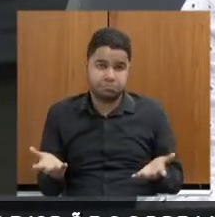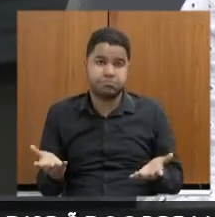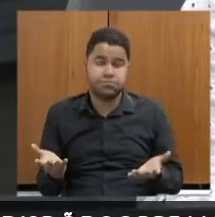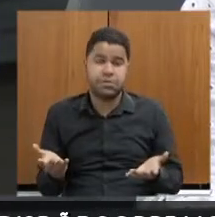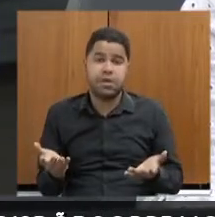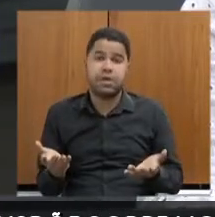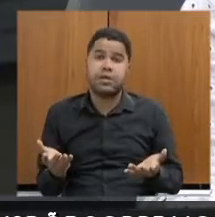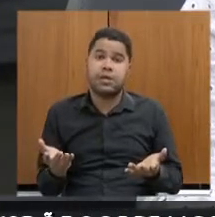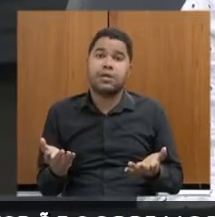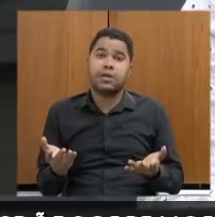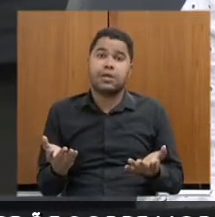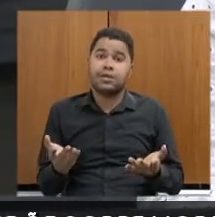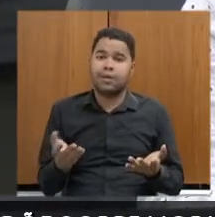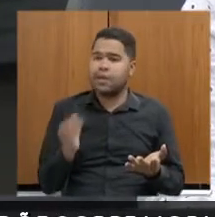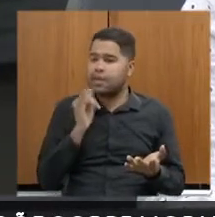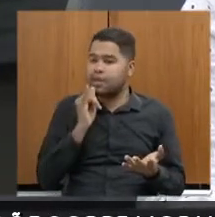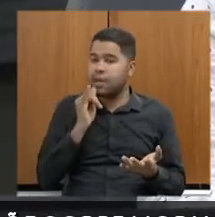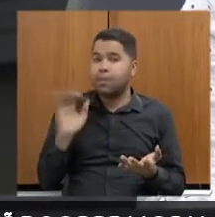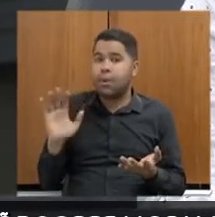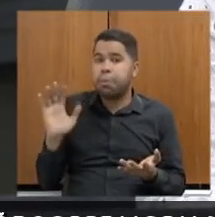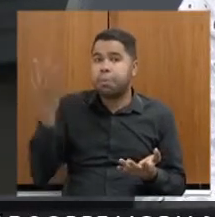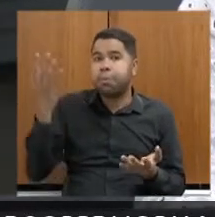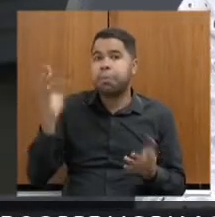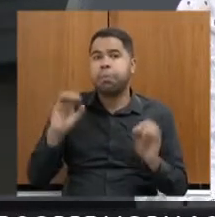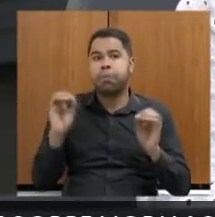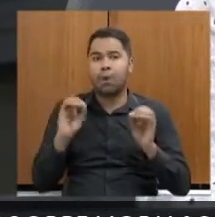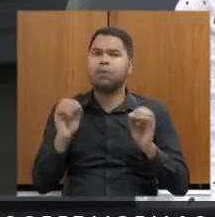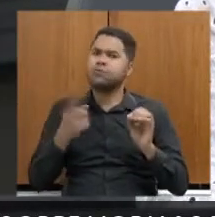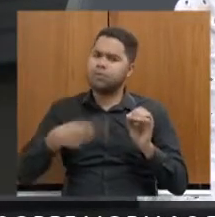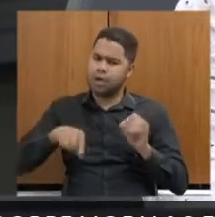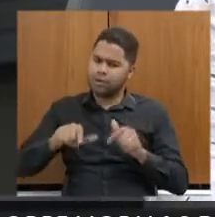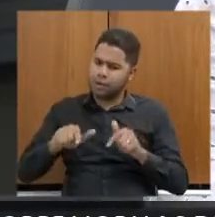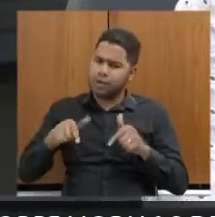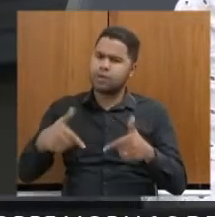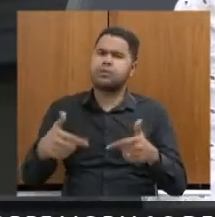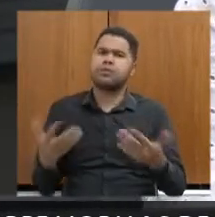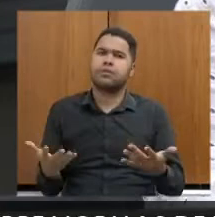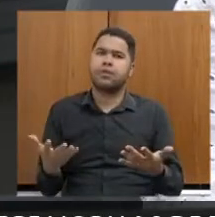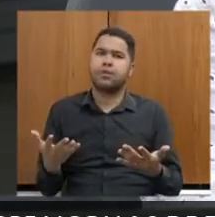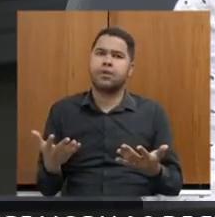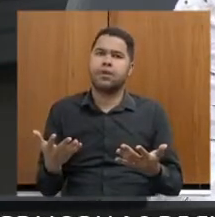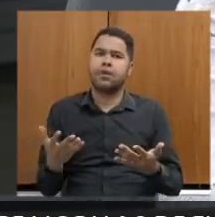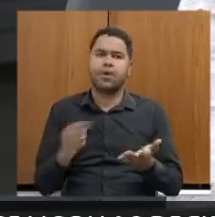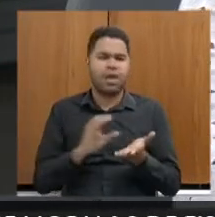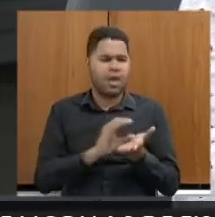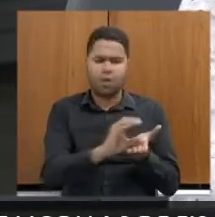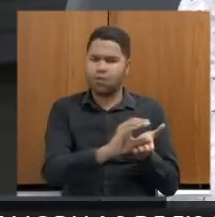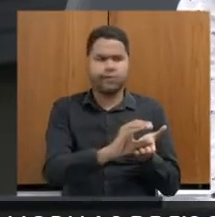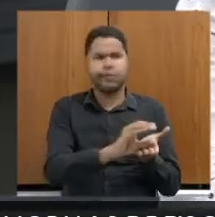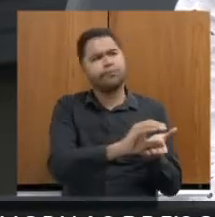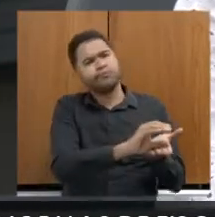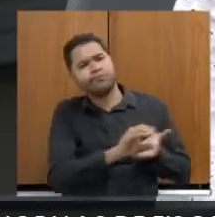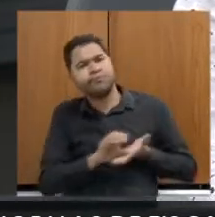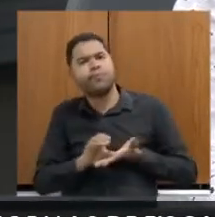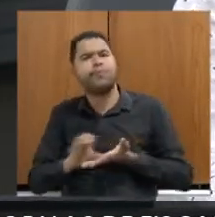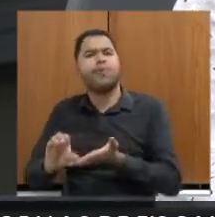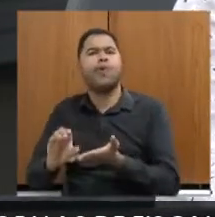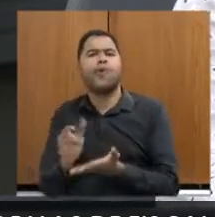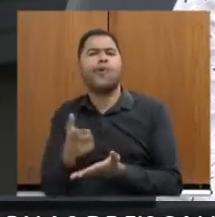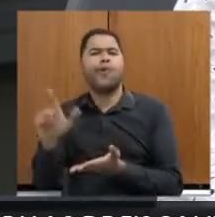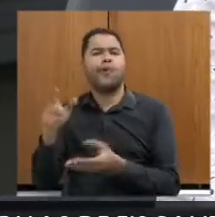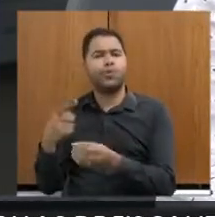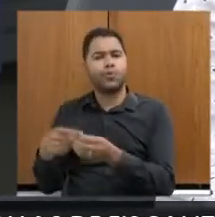secretário nesses casos que me aconteceram temos que ter um ação forte e tirar tem um recurso e passar para outro município para outros hospitais